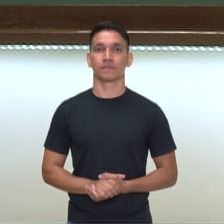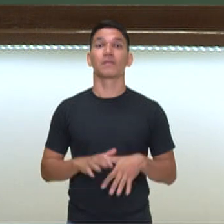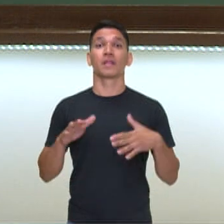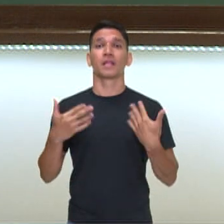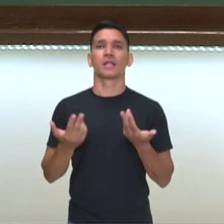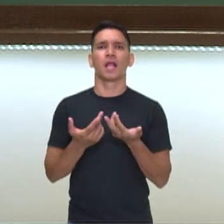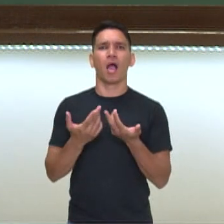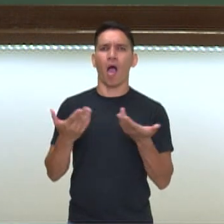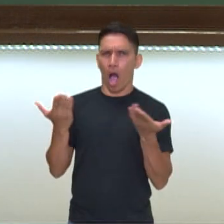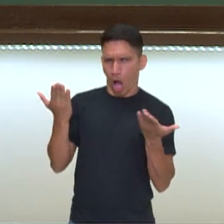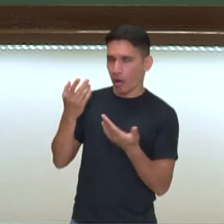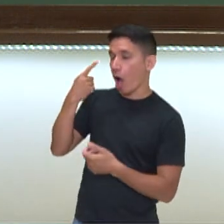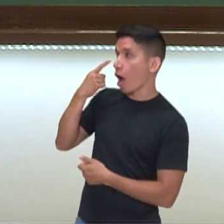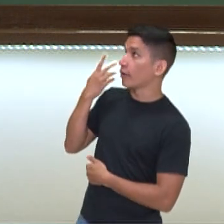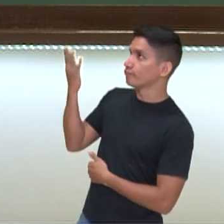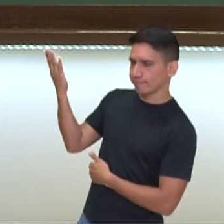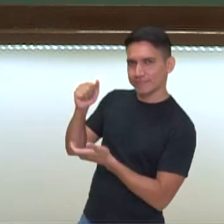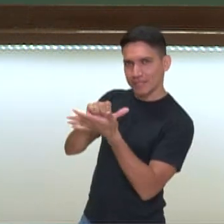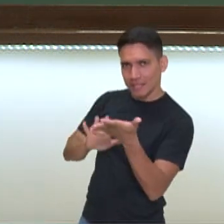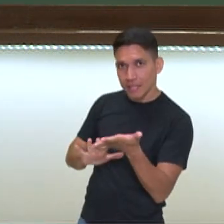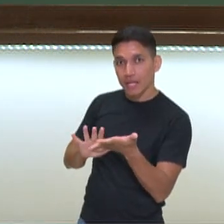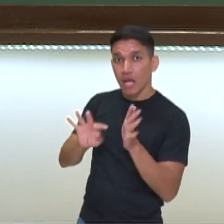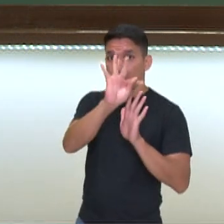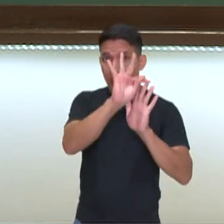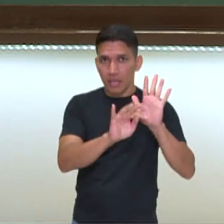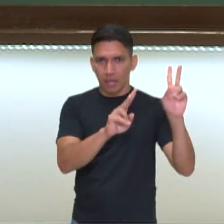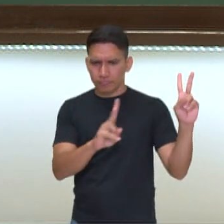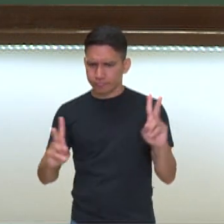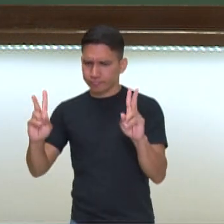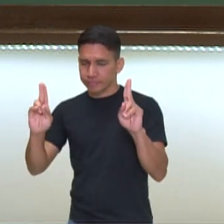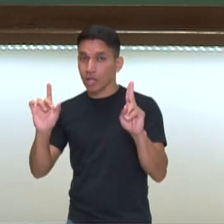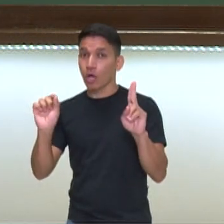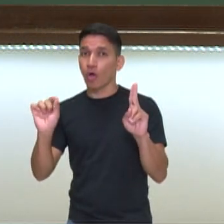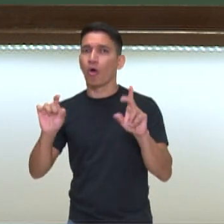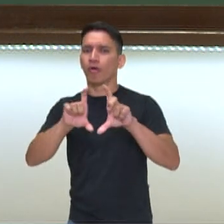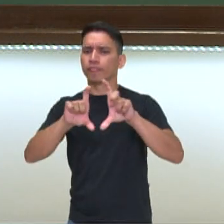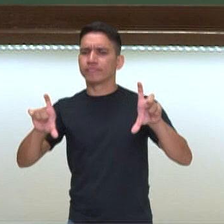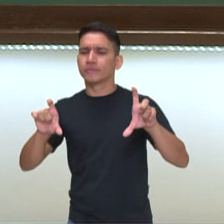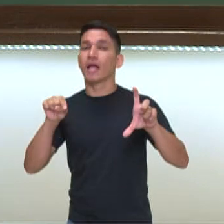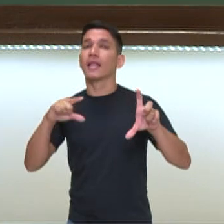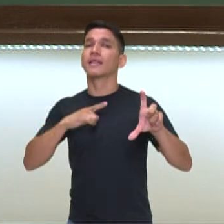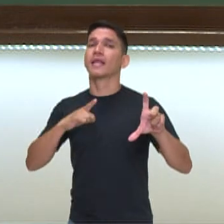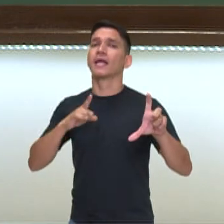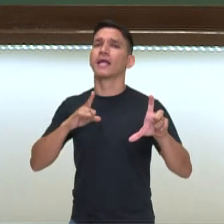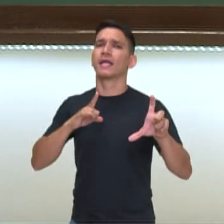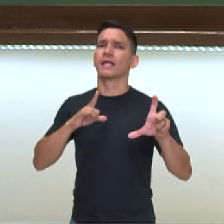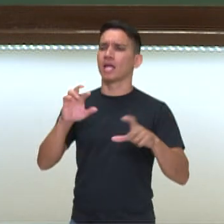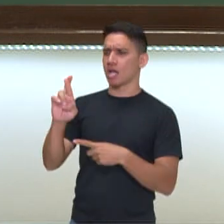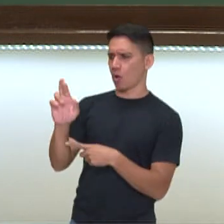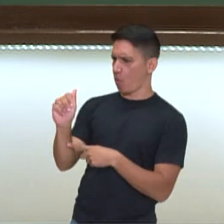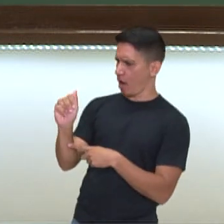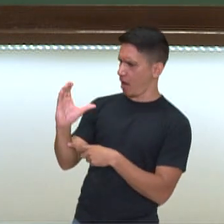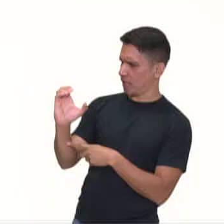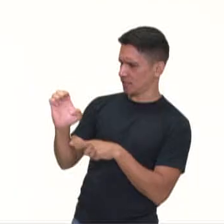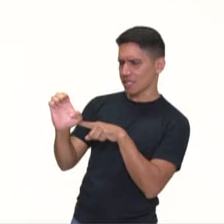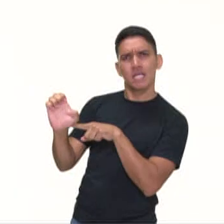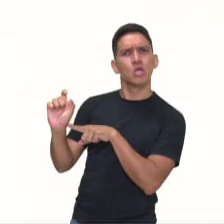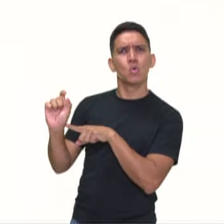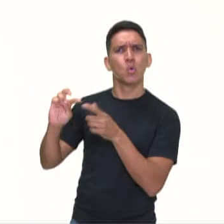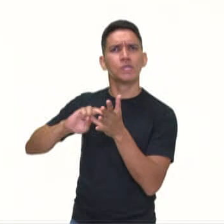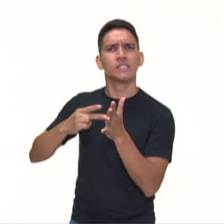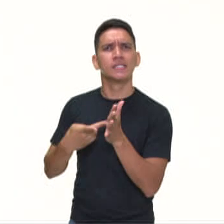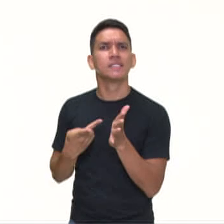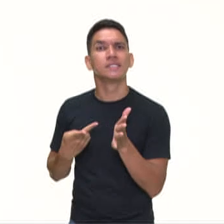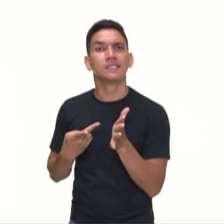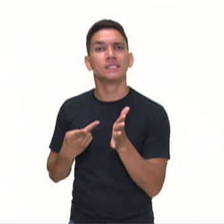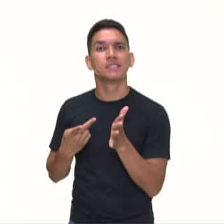relação à nossa atividade aqui. In this paragraph, the word race means, a palavra correr significa rushes,